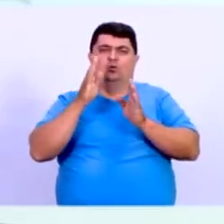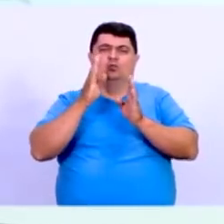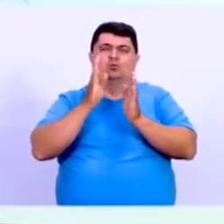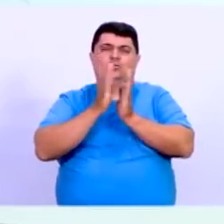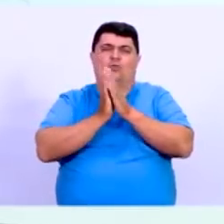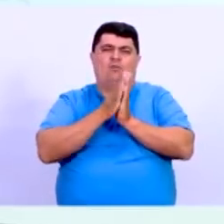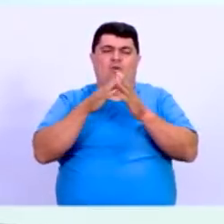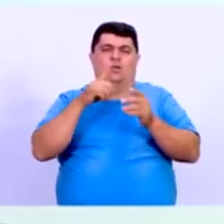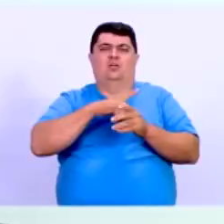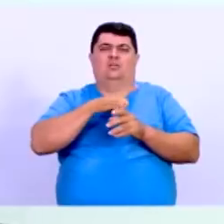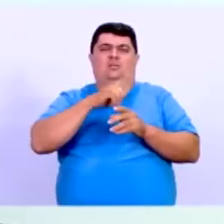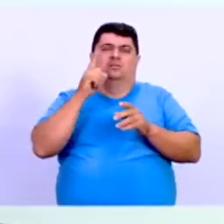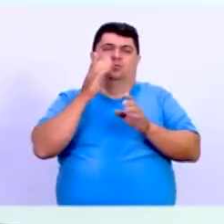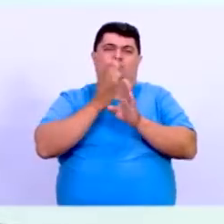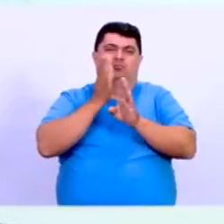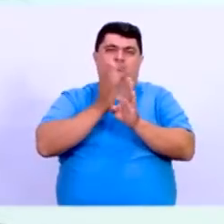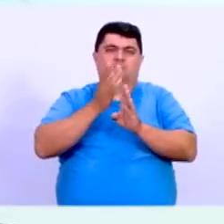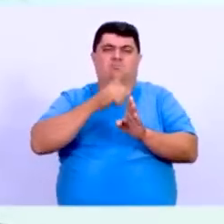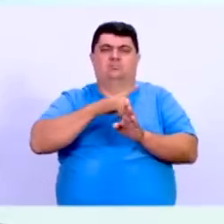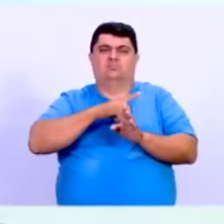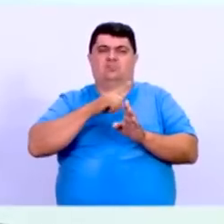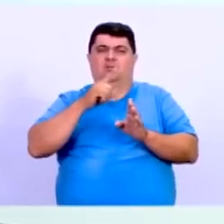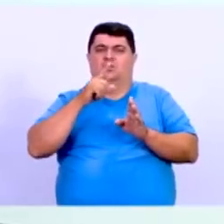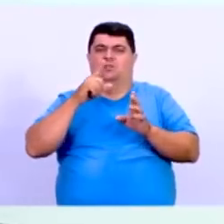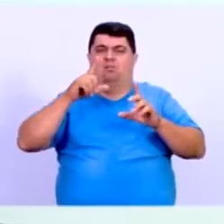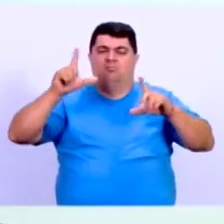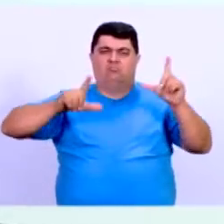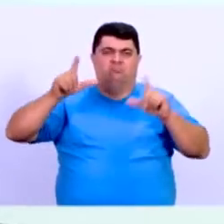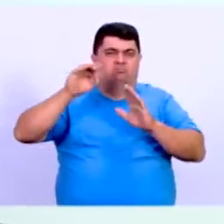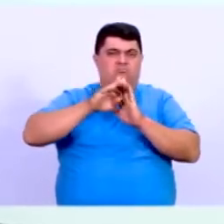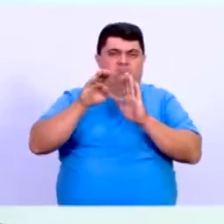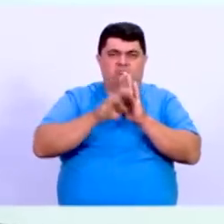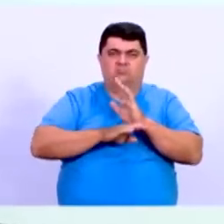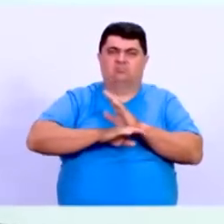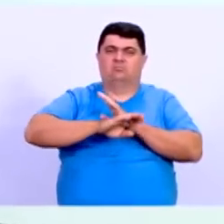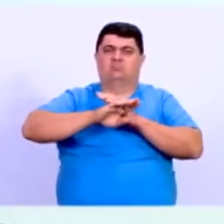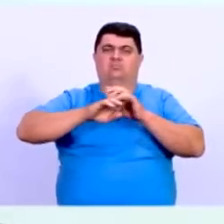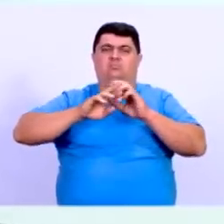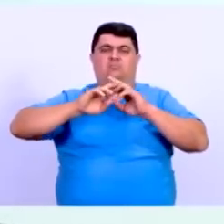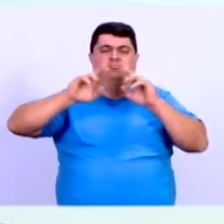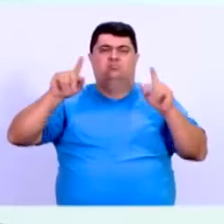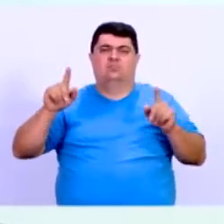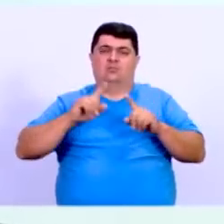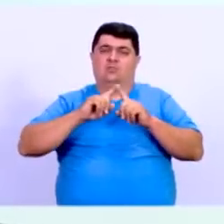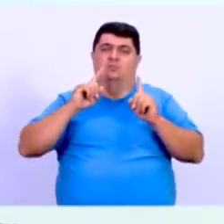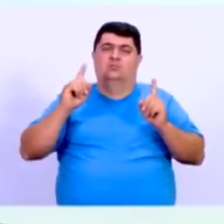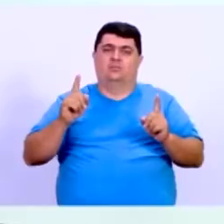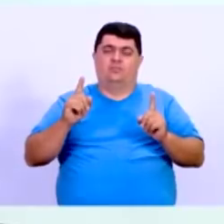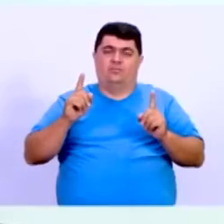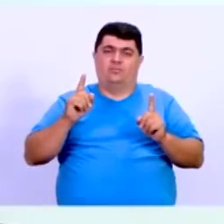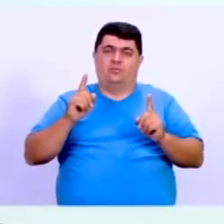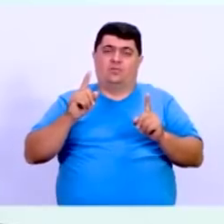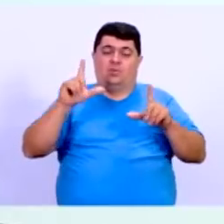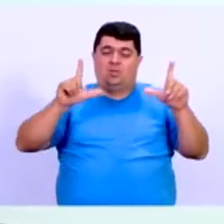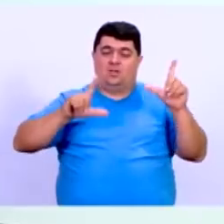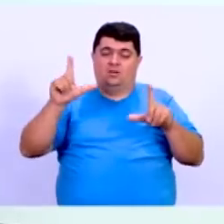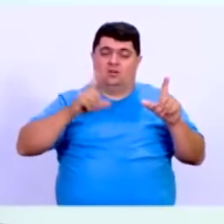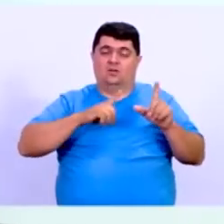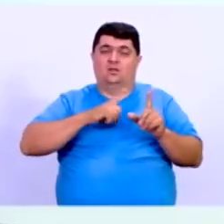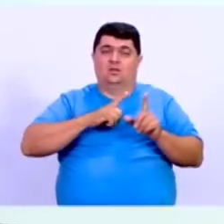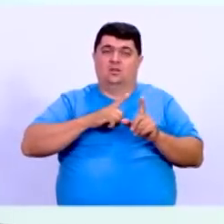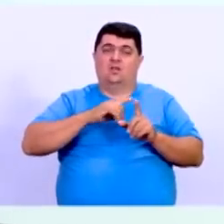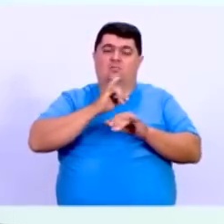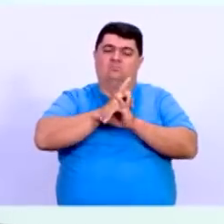né? Assistir a programação que mais gosta, na TV dos canais abertos. Mas aquela televisão, pessoal, ela está recepcionando